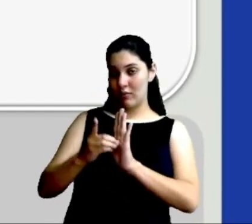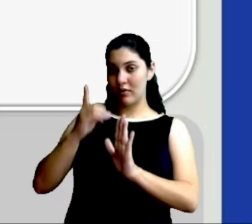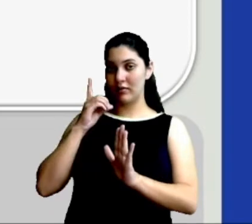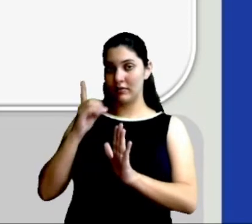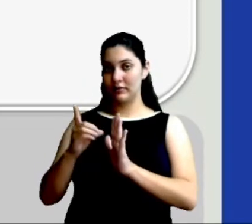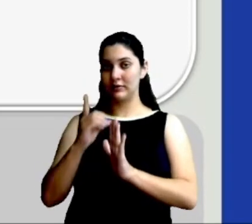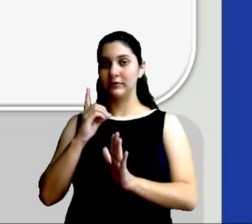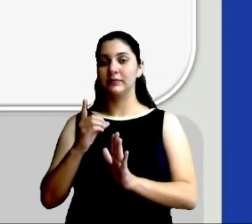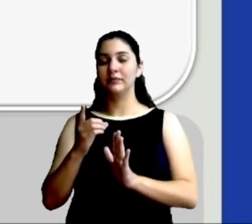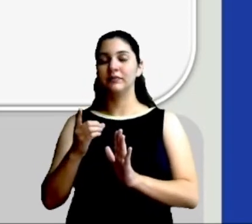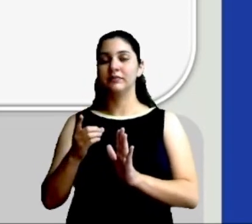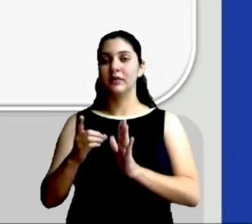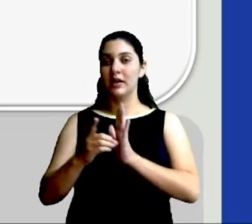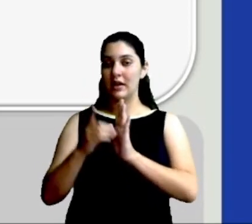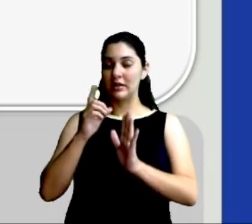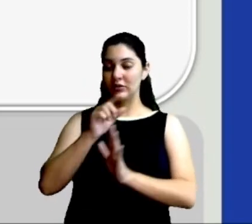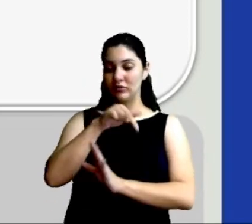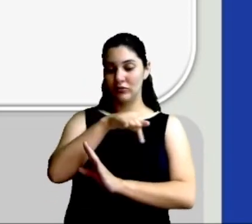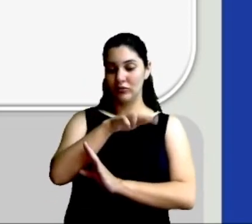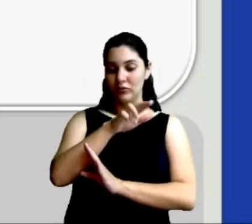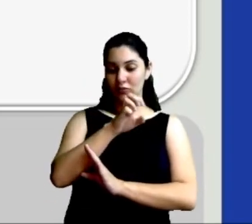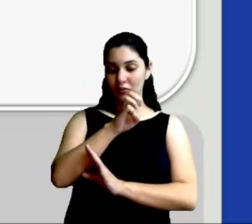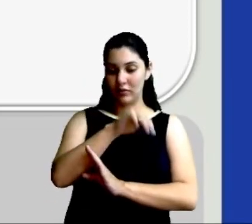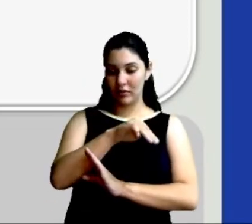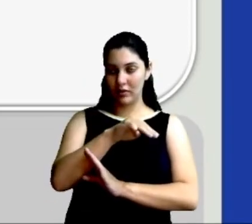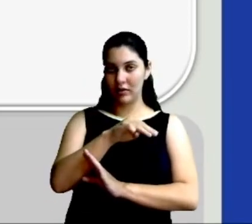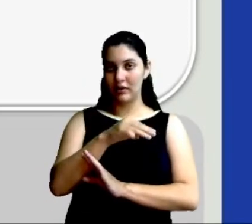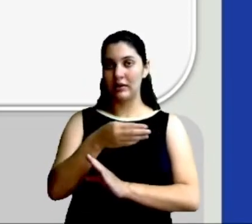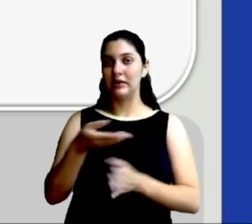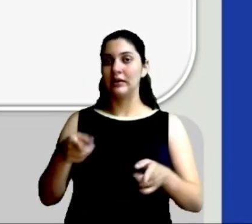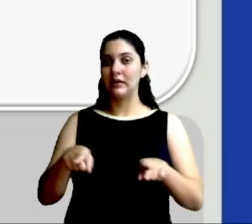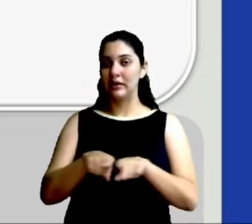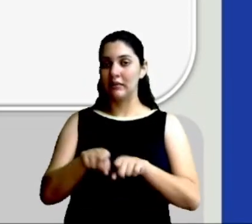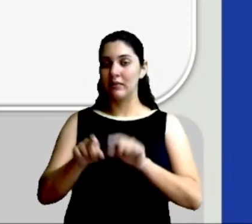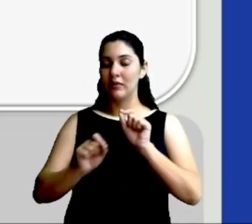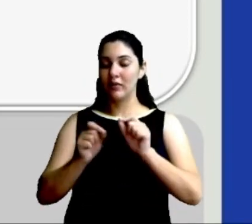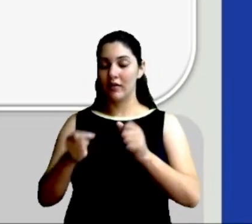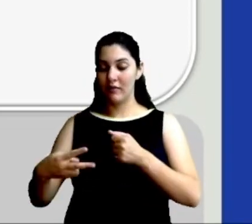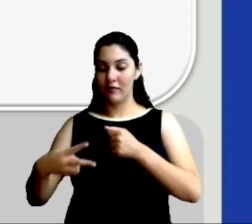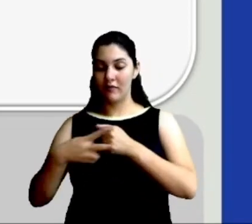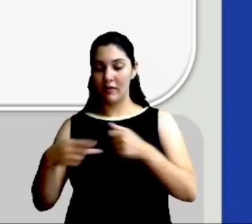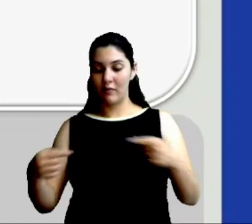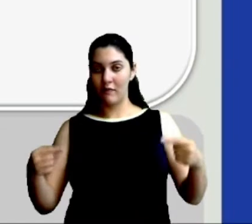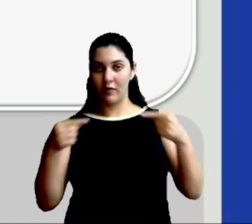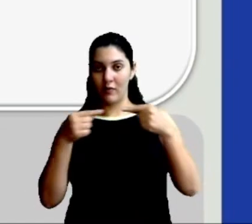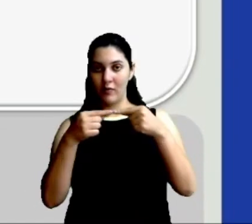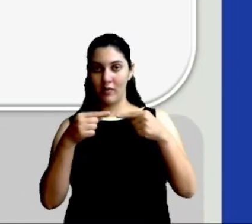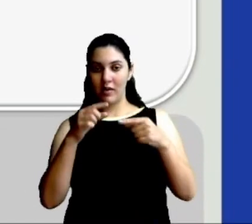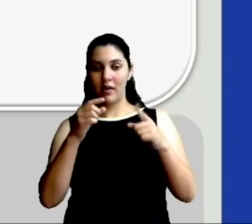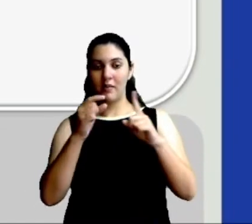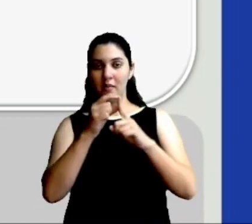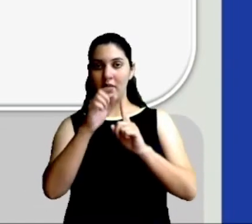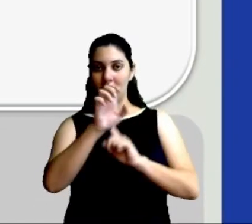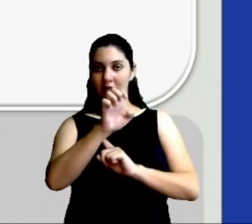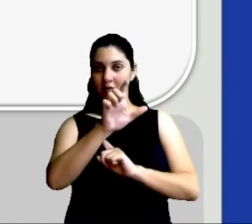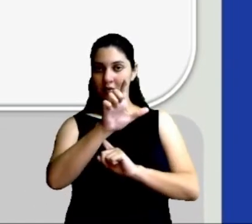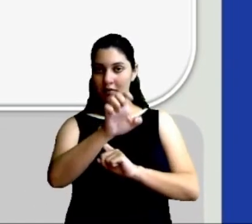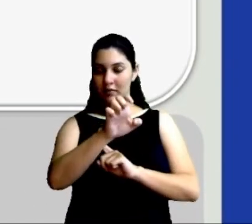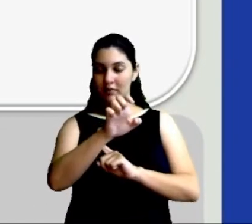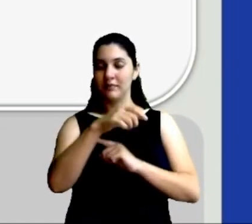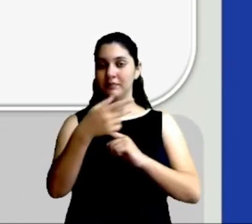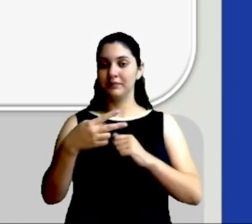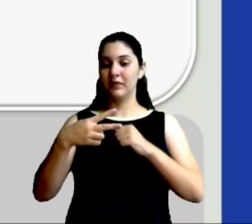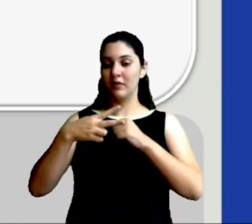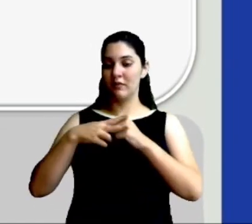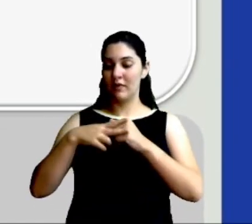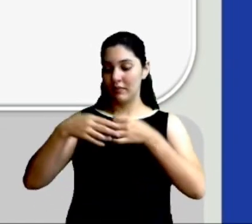colocado, desculpa, antes do quem, e aí o verbo vai combinar com ele. O verbo aí afirmou na